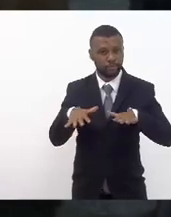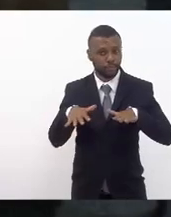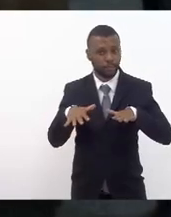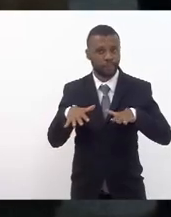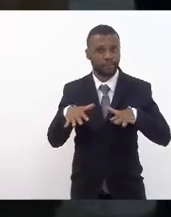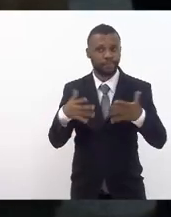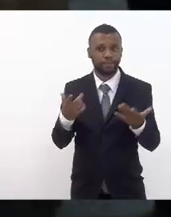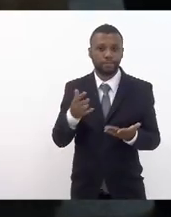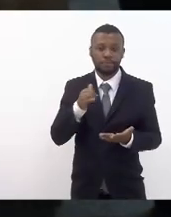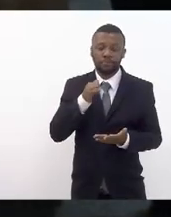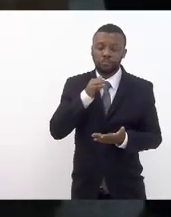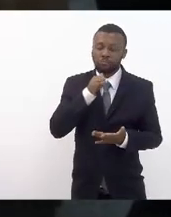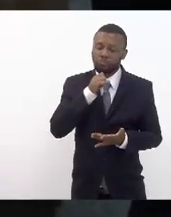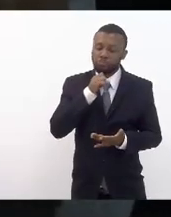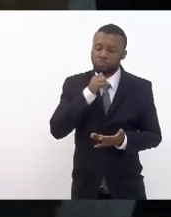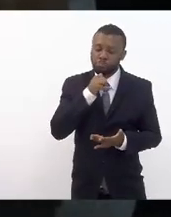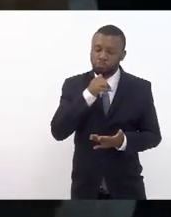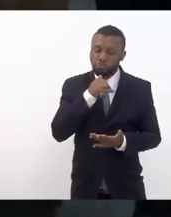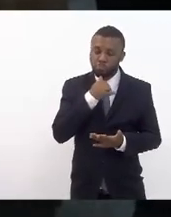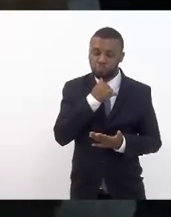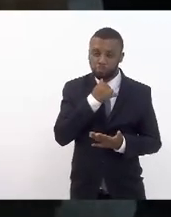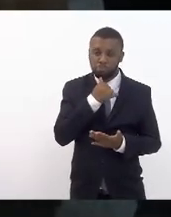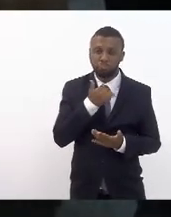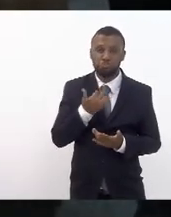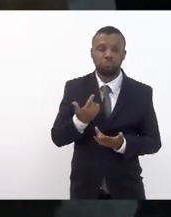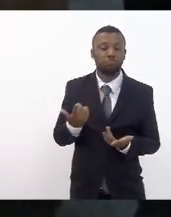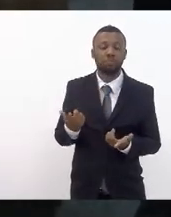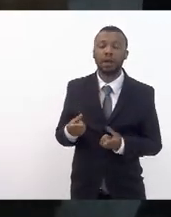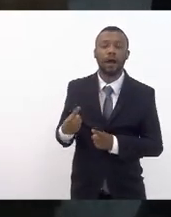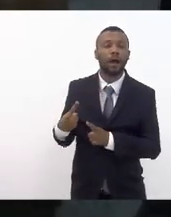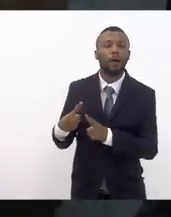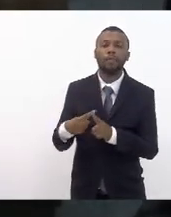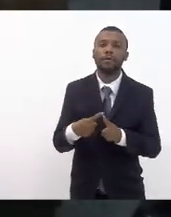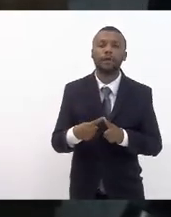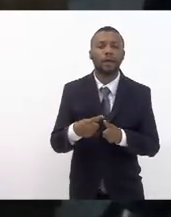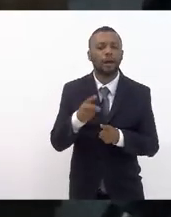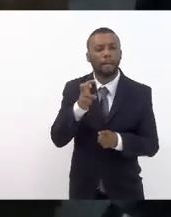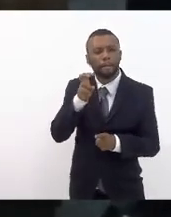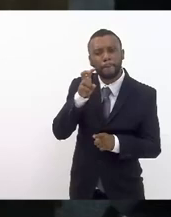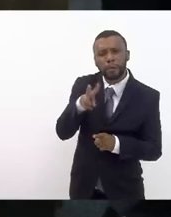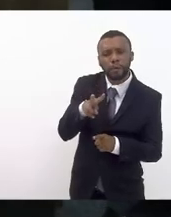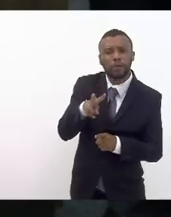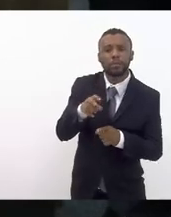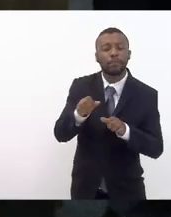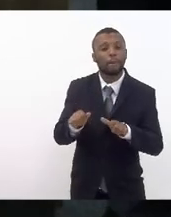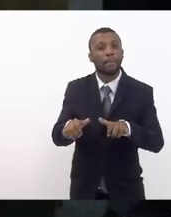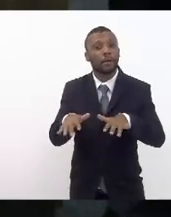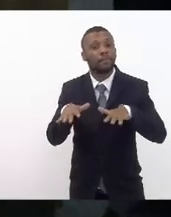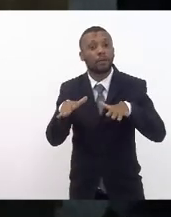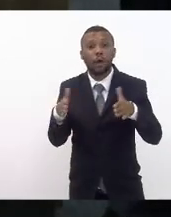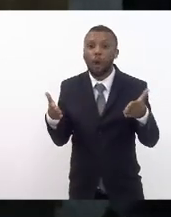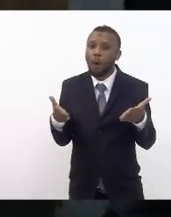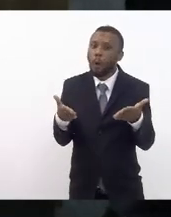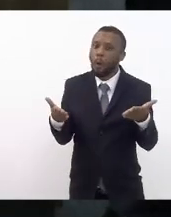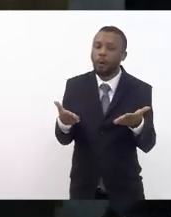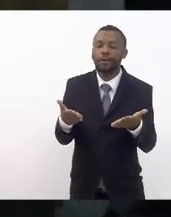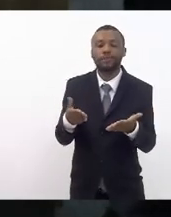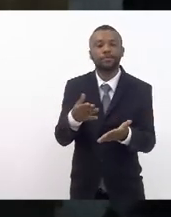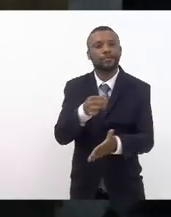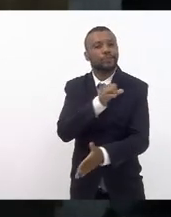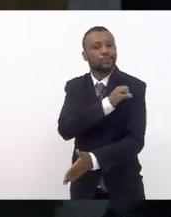fico muito triste, porque eu vejo que o parlamento hoje da cidade do Rio de